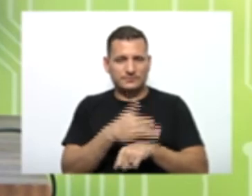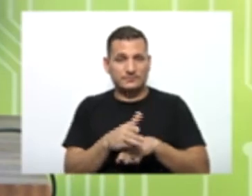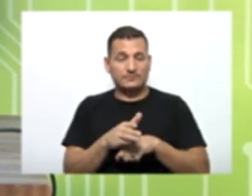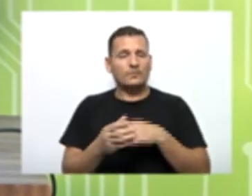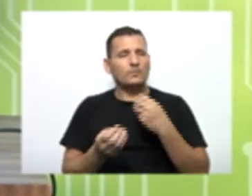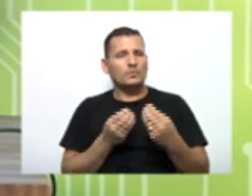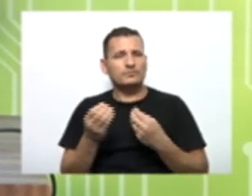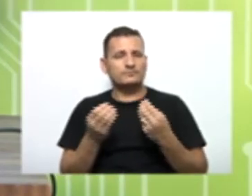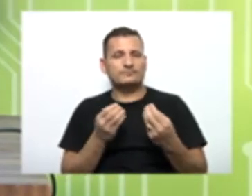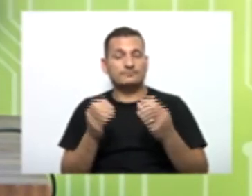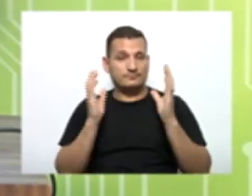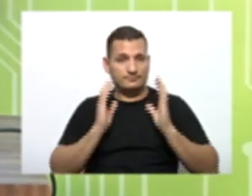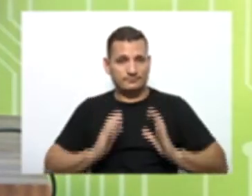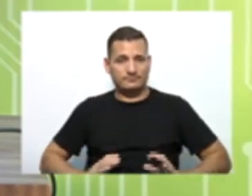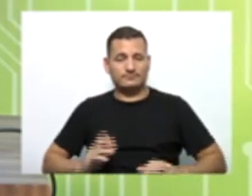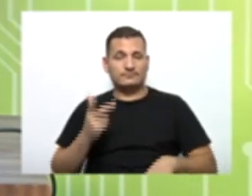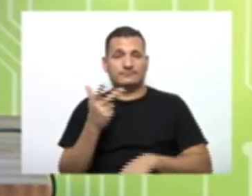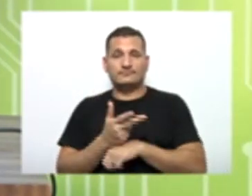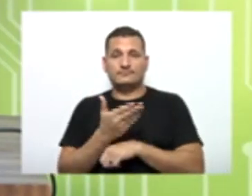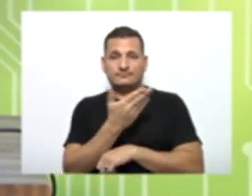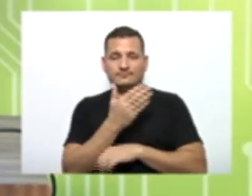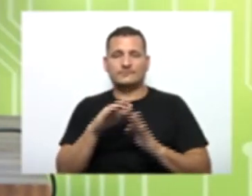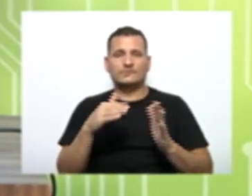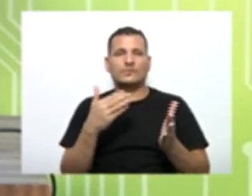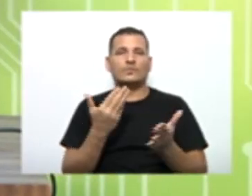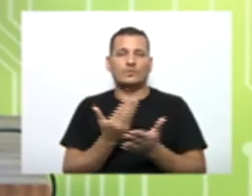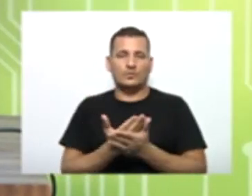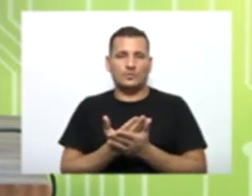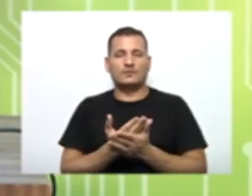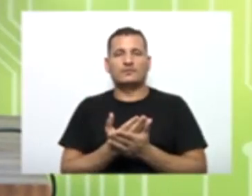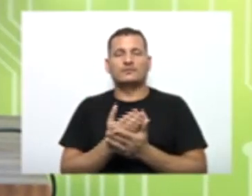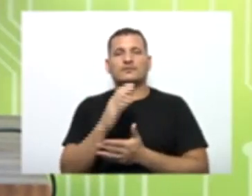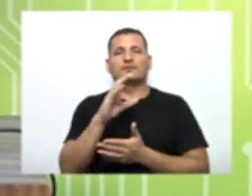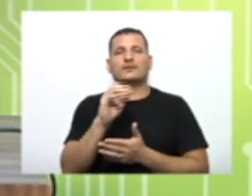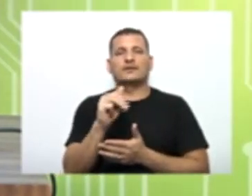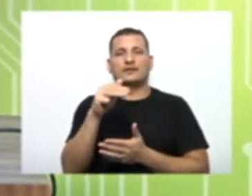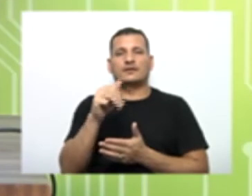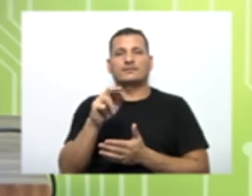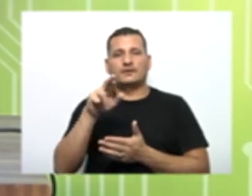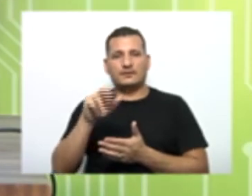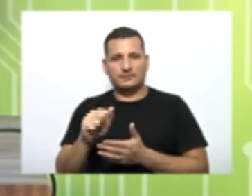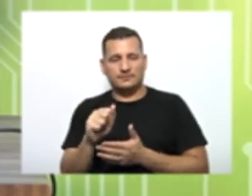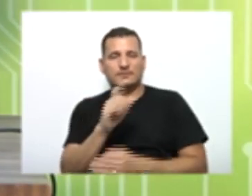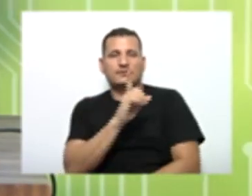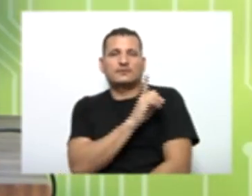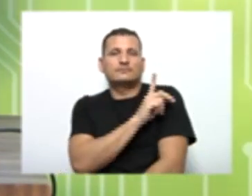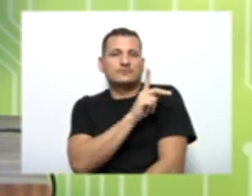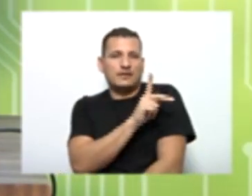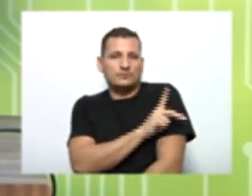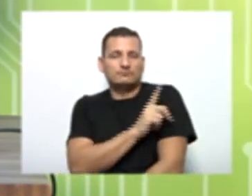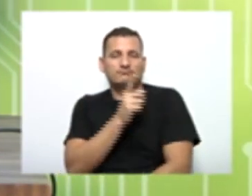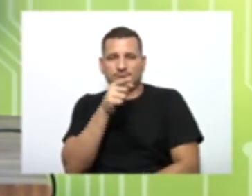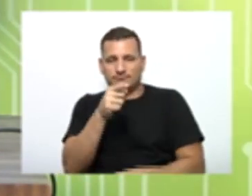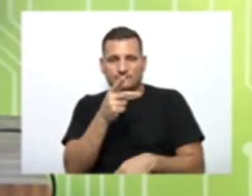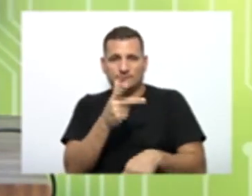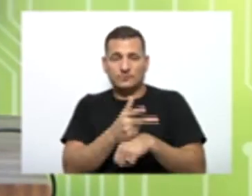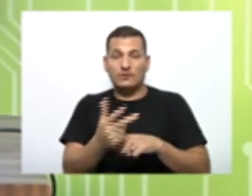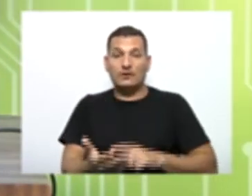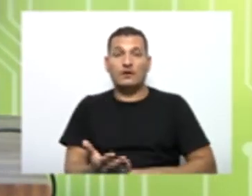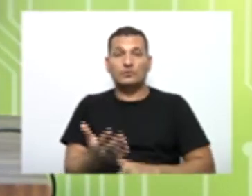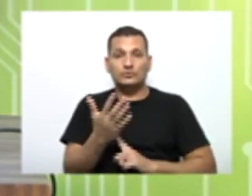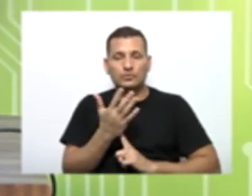país. Guardou bem? Então, até a próxima. Então, pessoal, gostaram do vídeo? É um vídeo muito didático, muito objetivo,